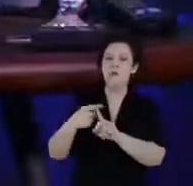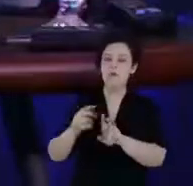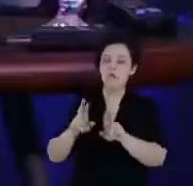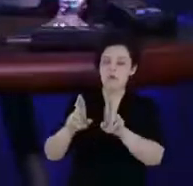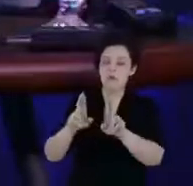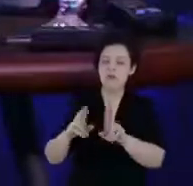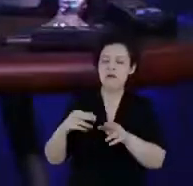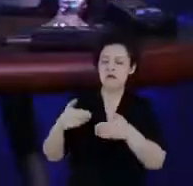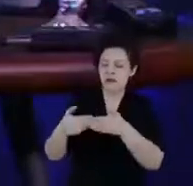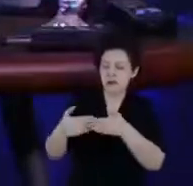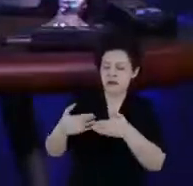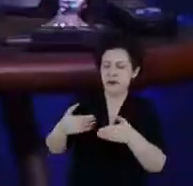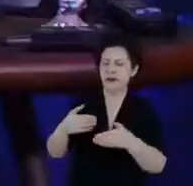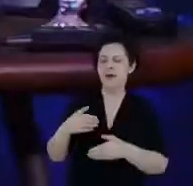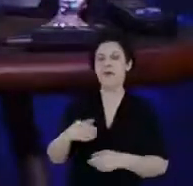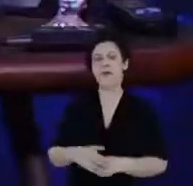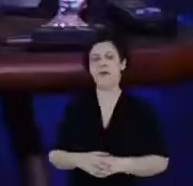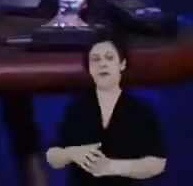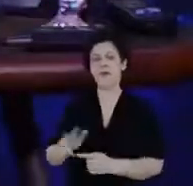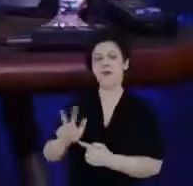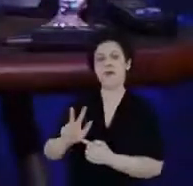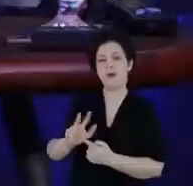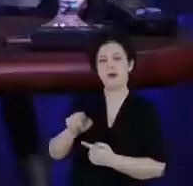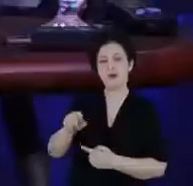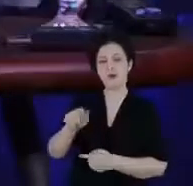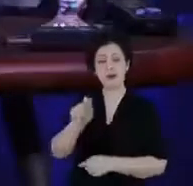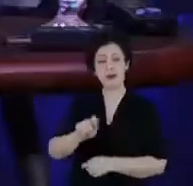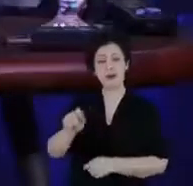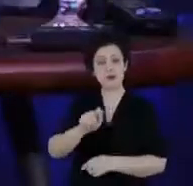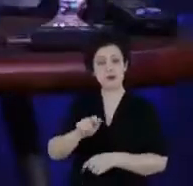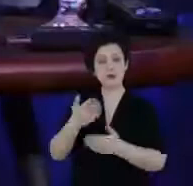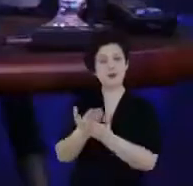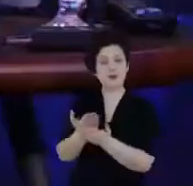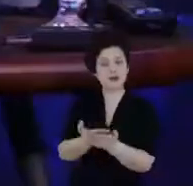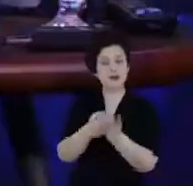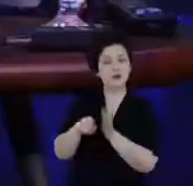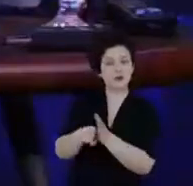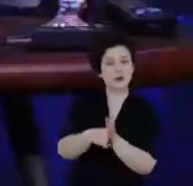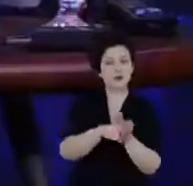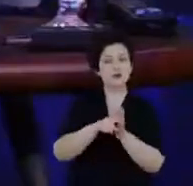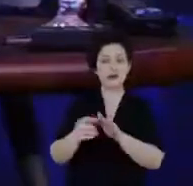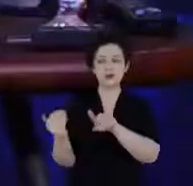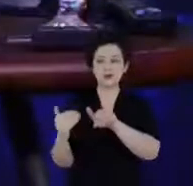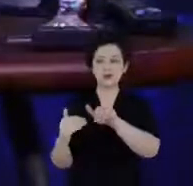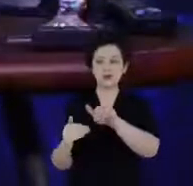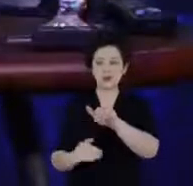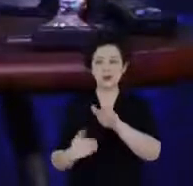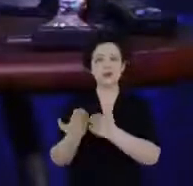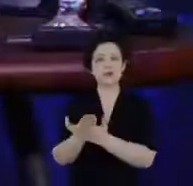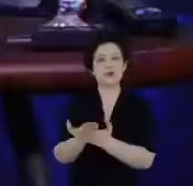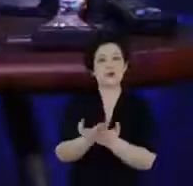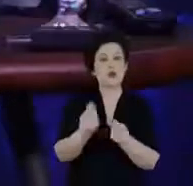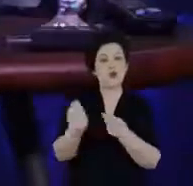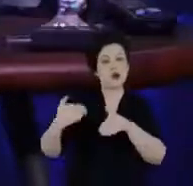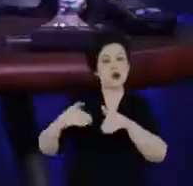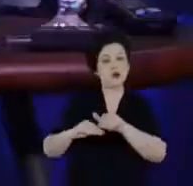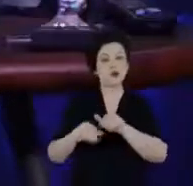recentemente, a Beólica contratou um estudo sobre armazenamento via baterias e esse estudo